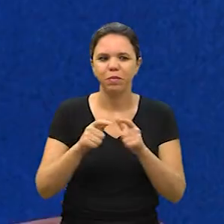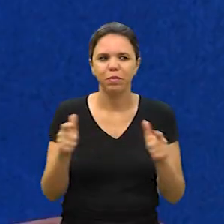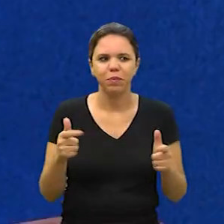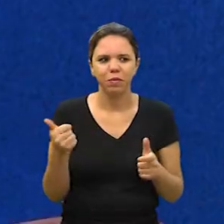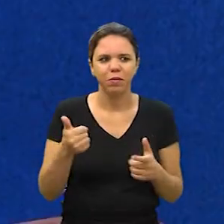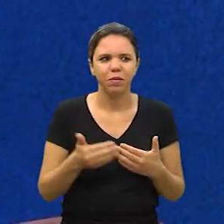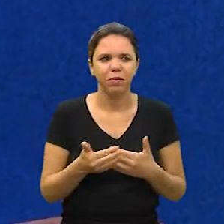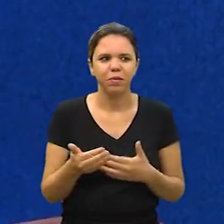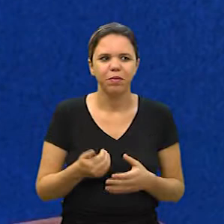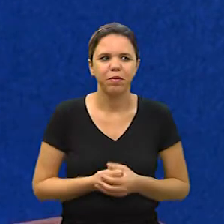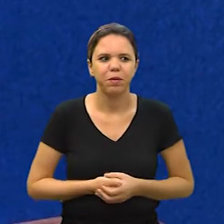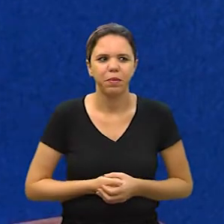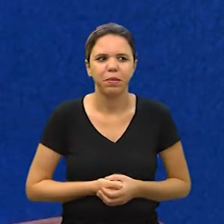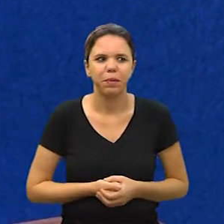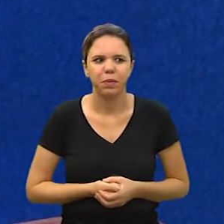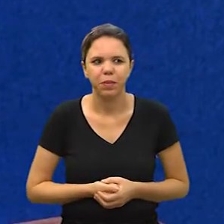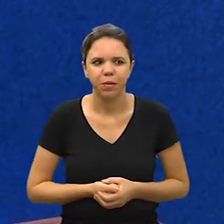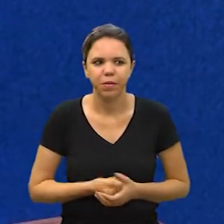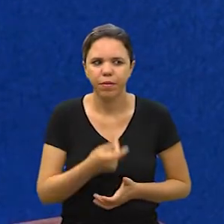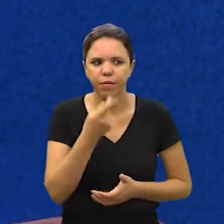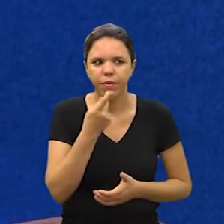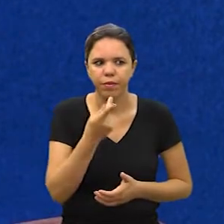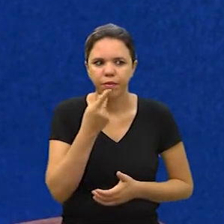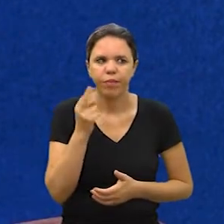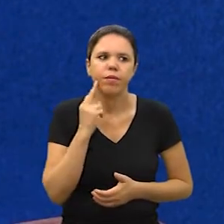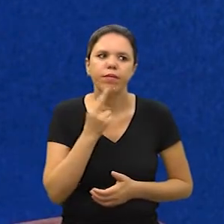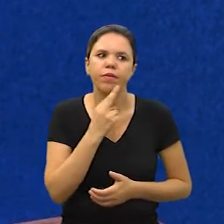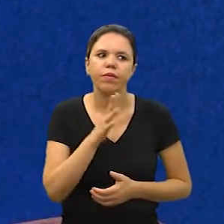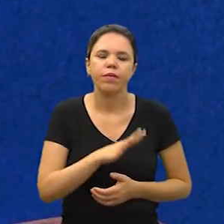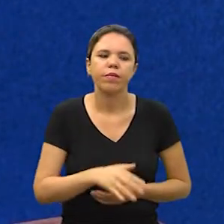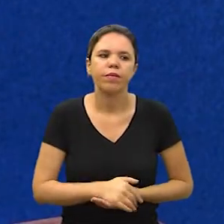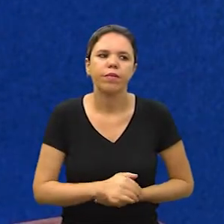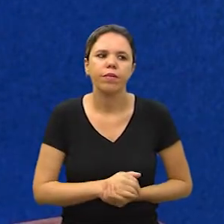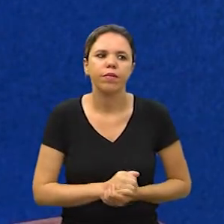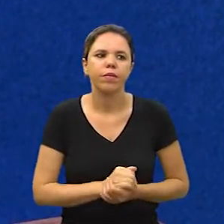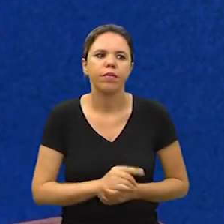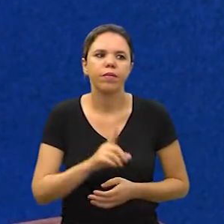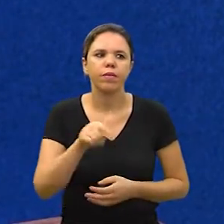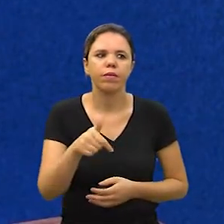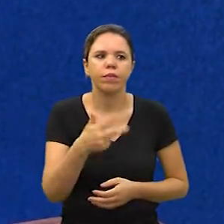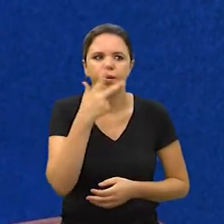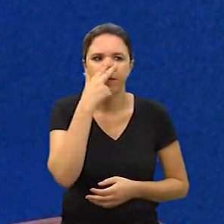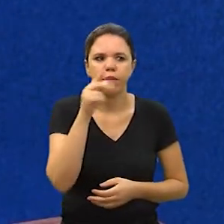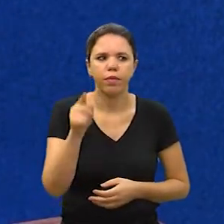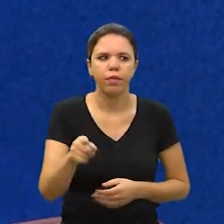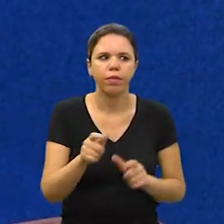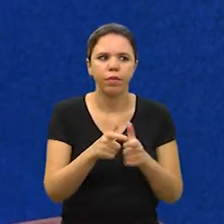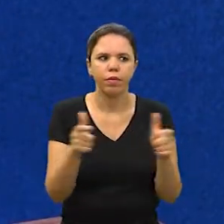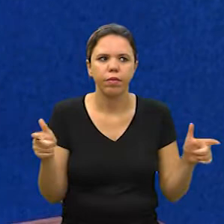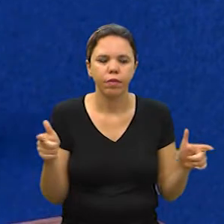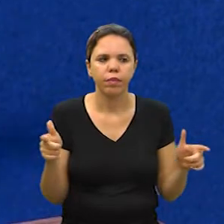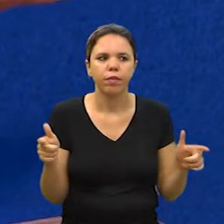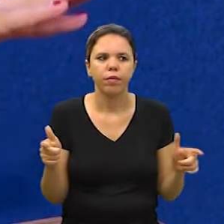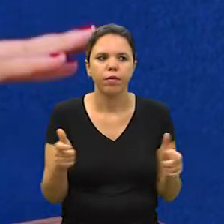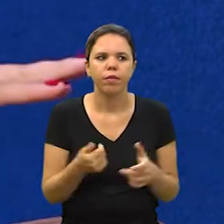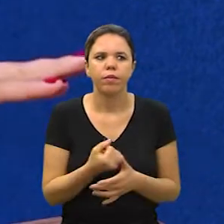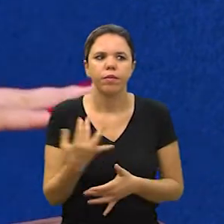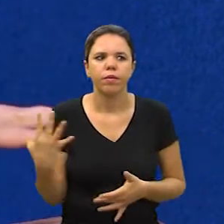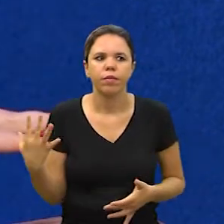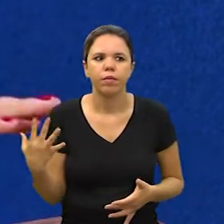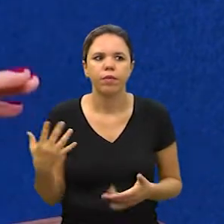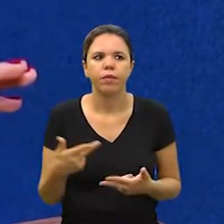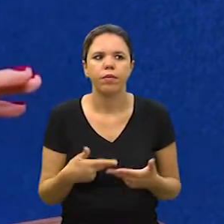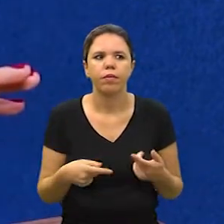O primeiro passo, então, foi você fala de restaurante, mas depois parece que você ampliou o seu